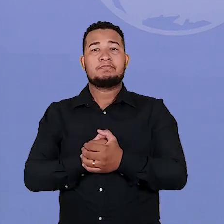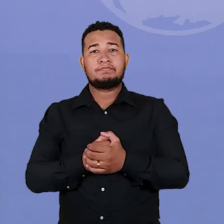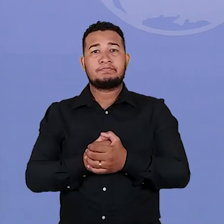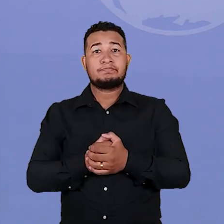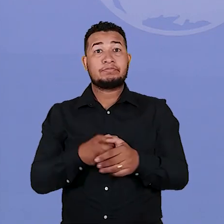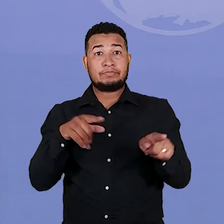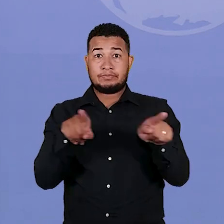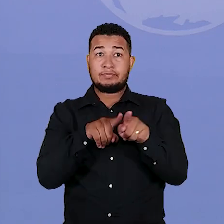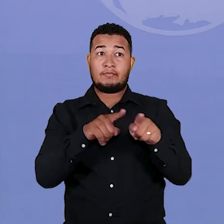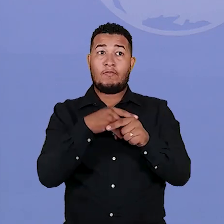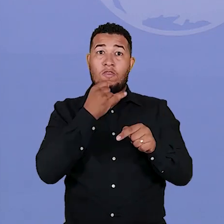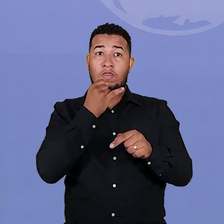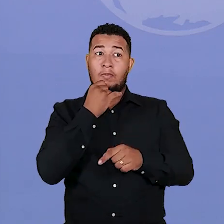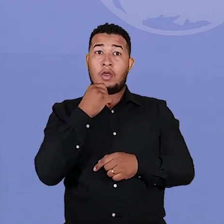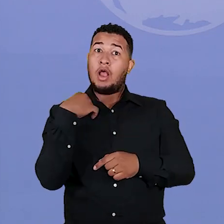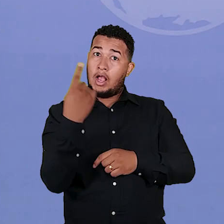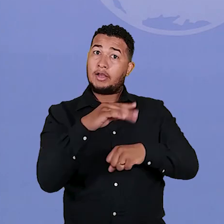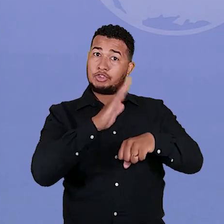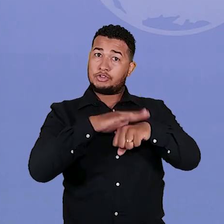de água.